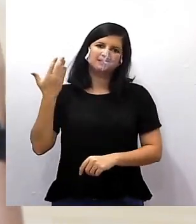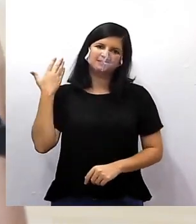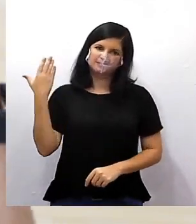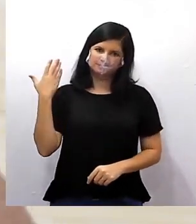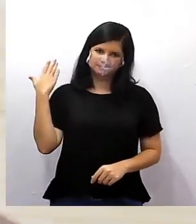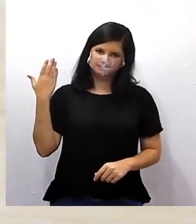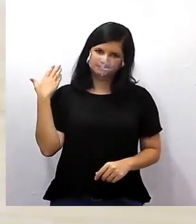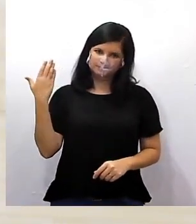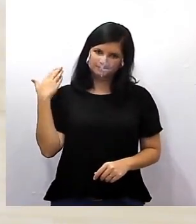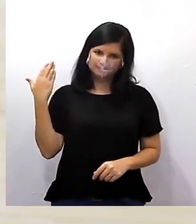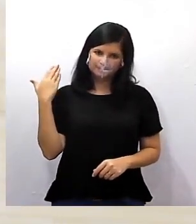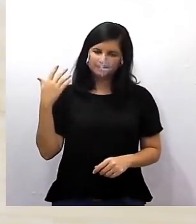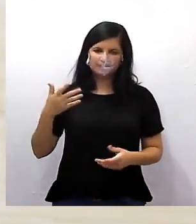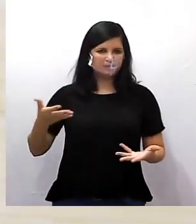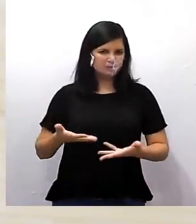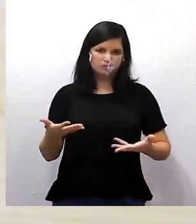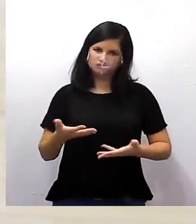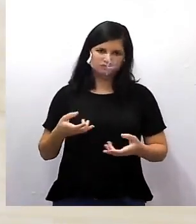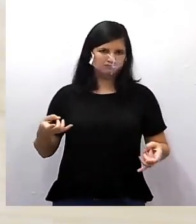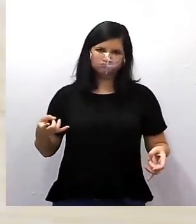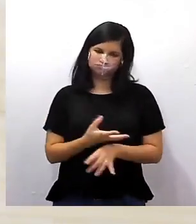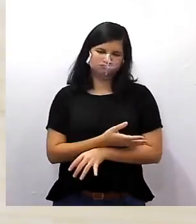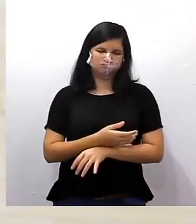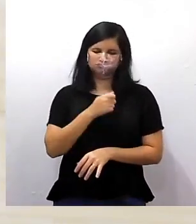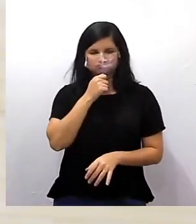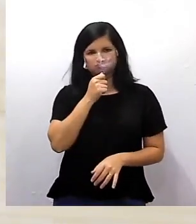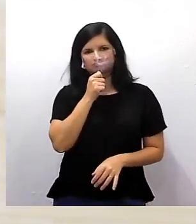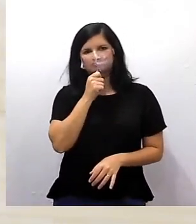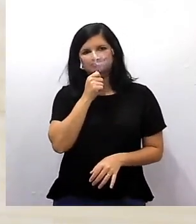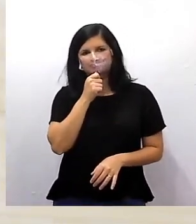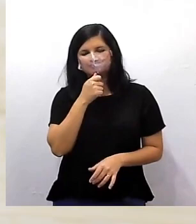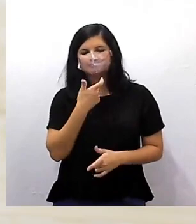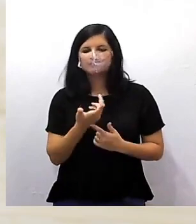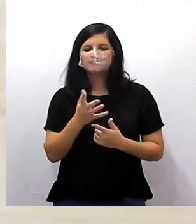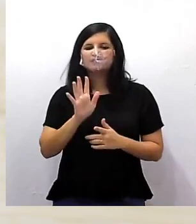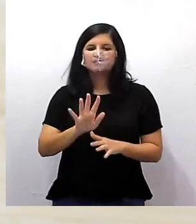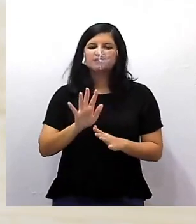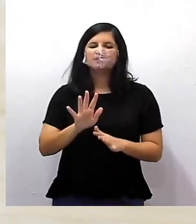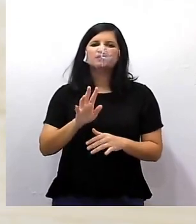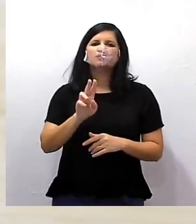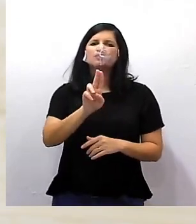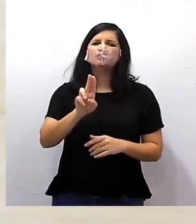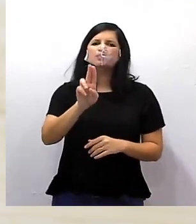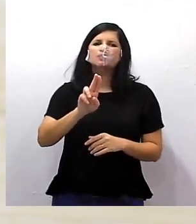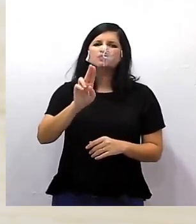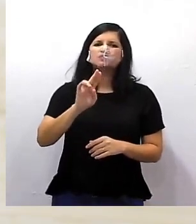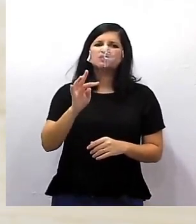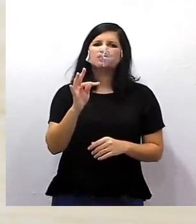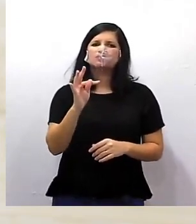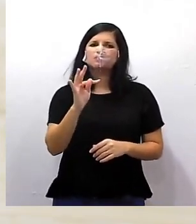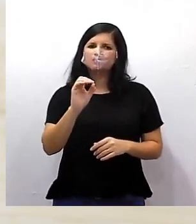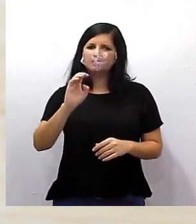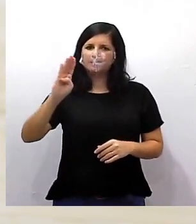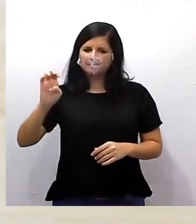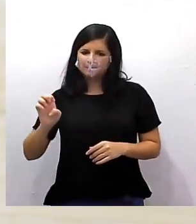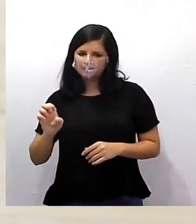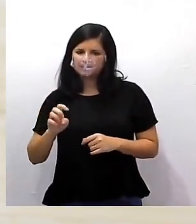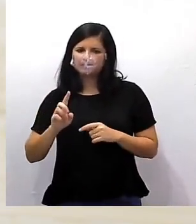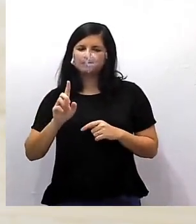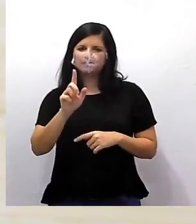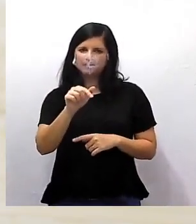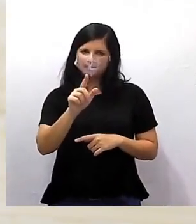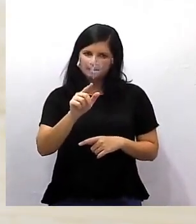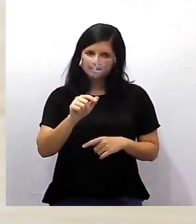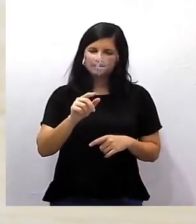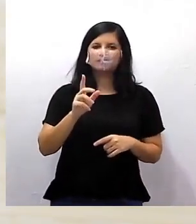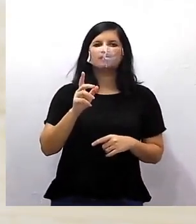passado, que hoje em dia eu não realizo mais. Já o be used to, a gente vai fazer o uso aí do verbo to be nessa construção, é algo